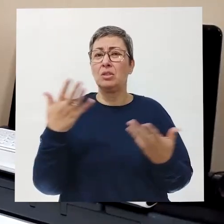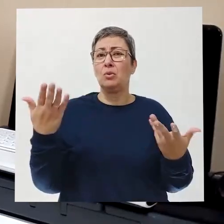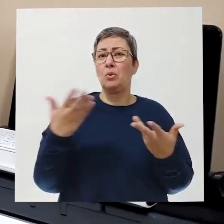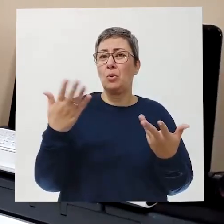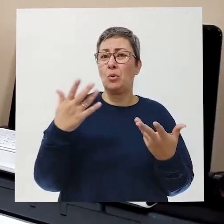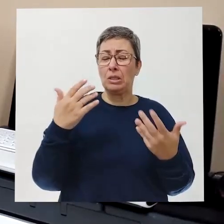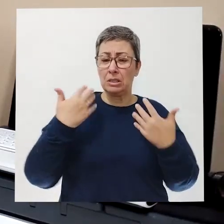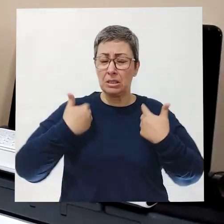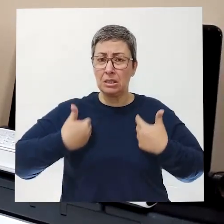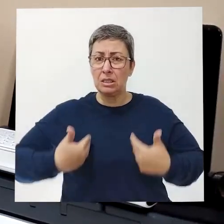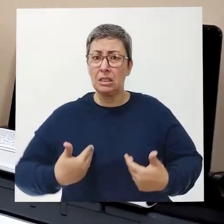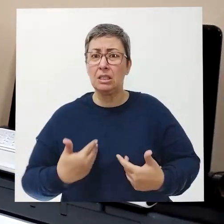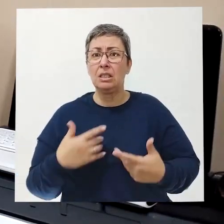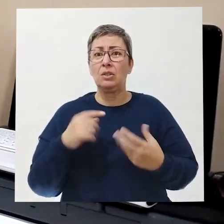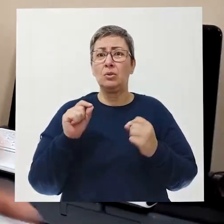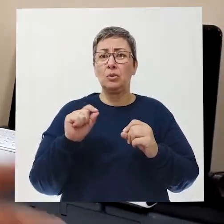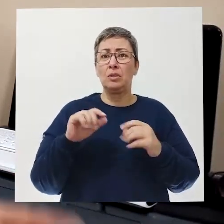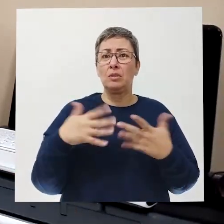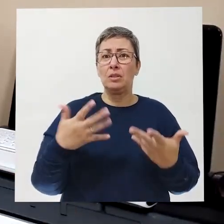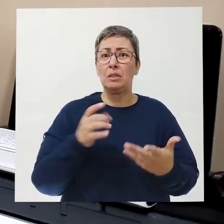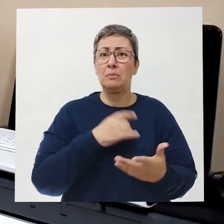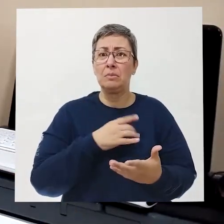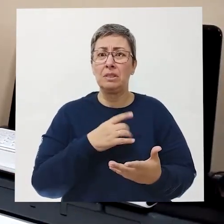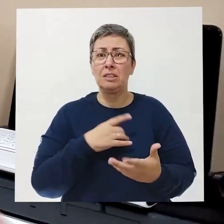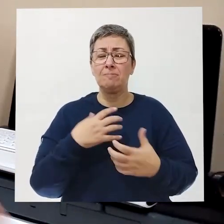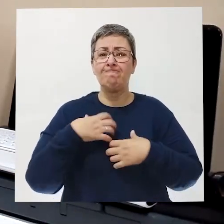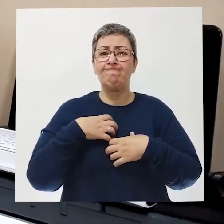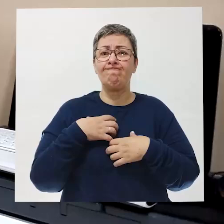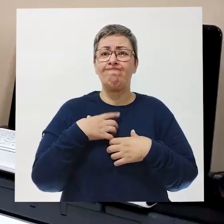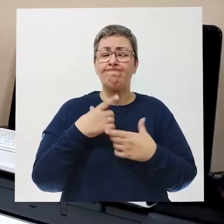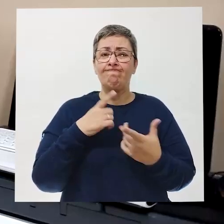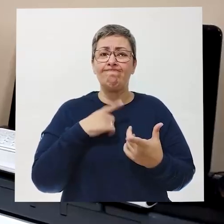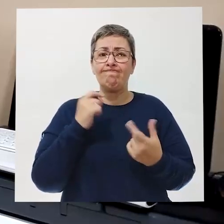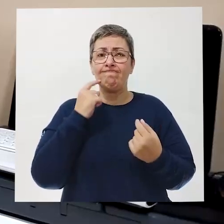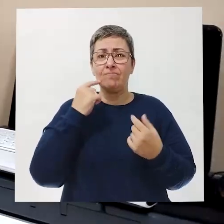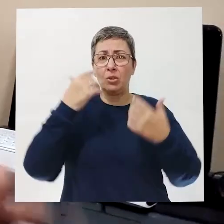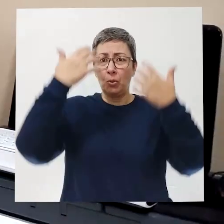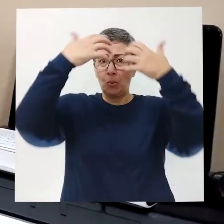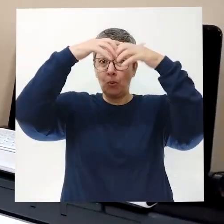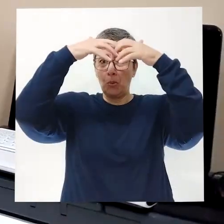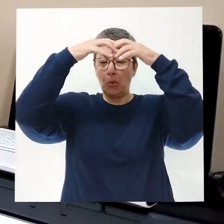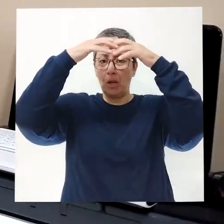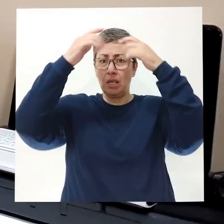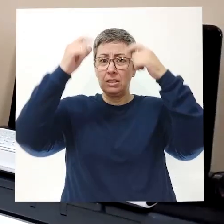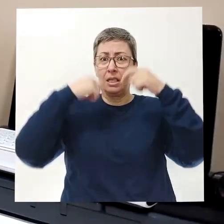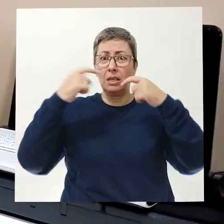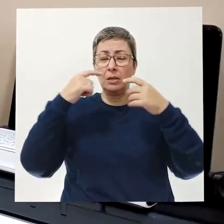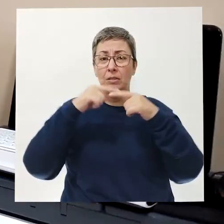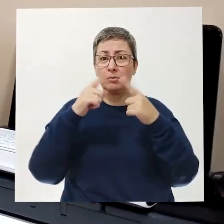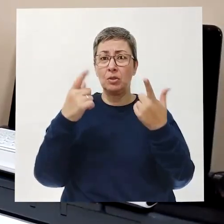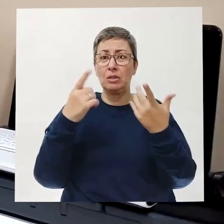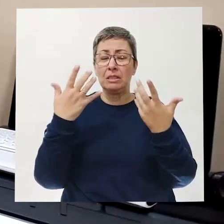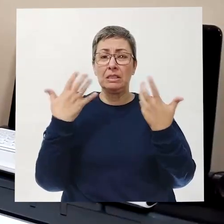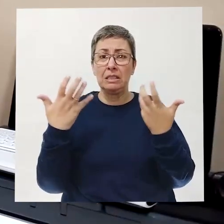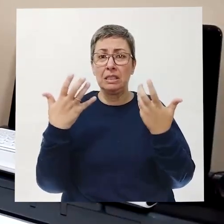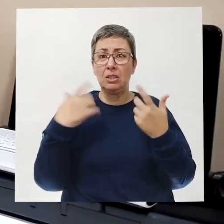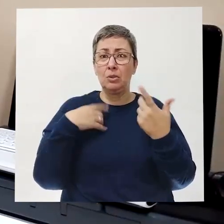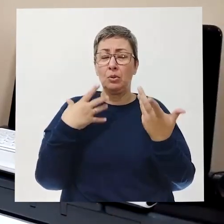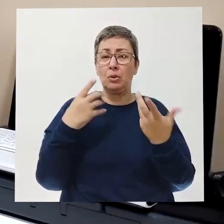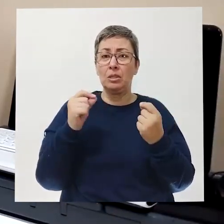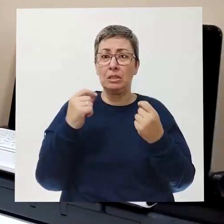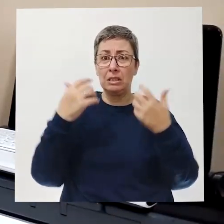com o nosso corpo quando sentimos o medo? O cérebro é ativado involuntariamente quando